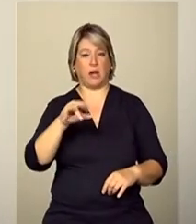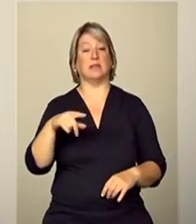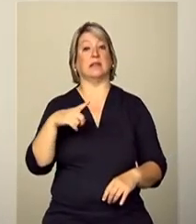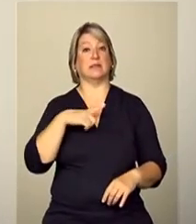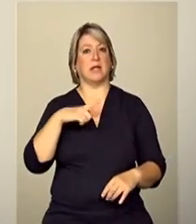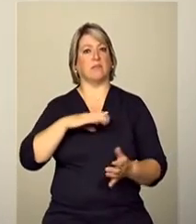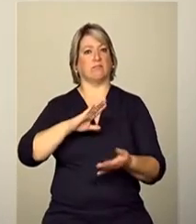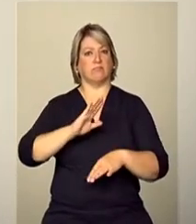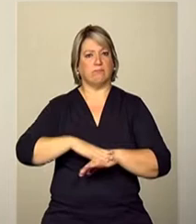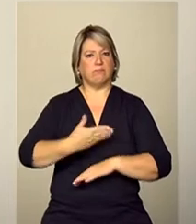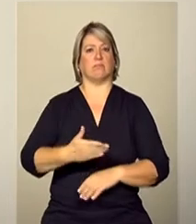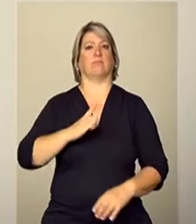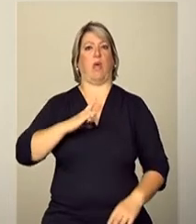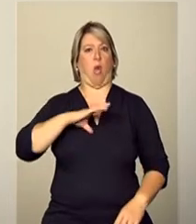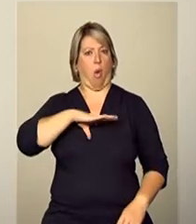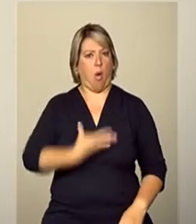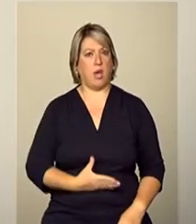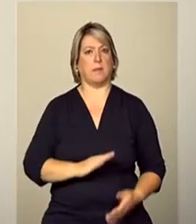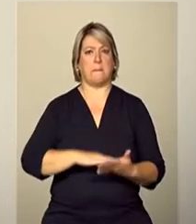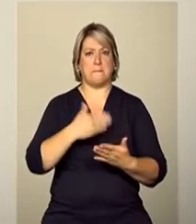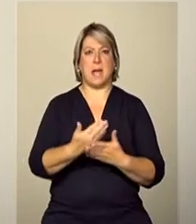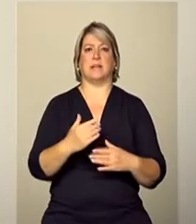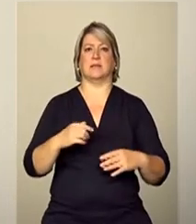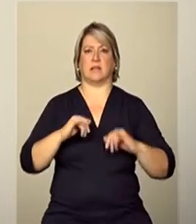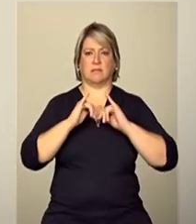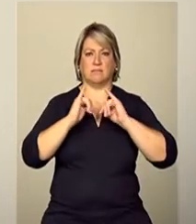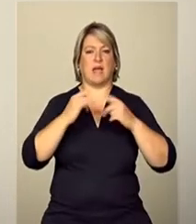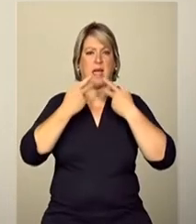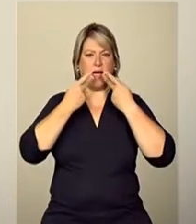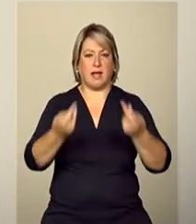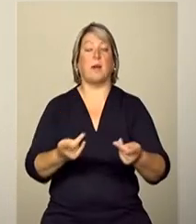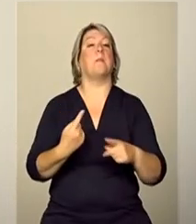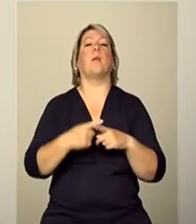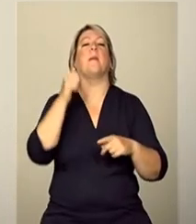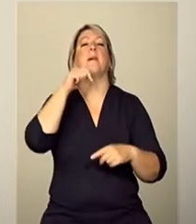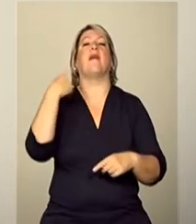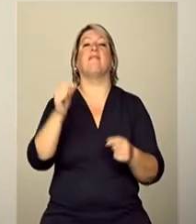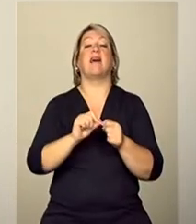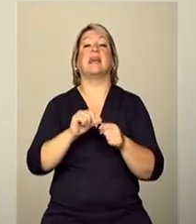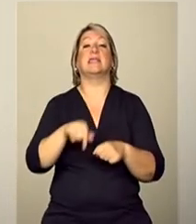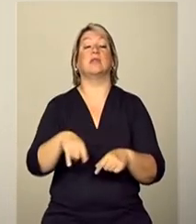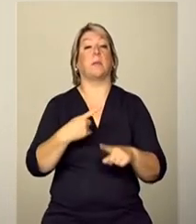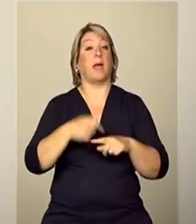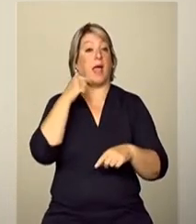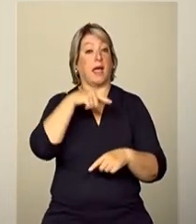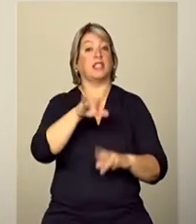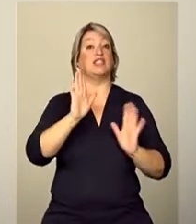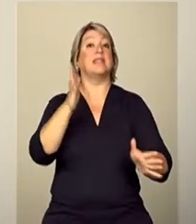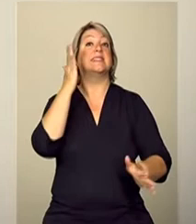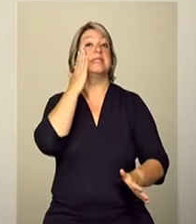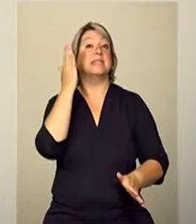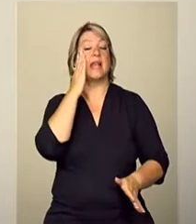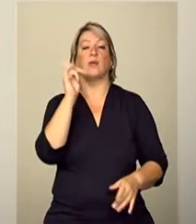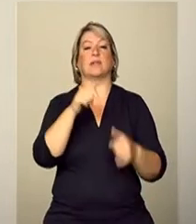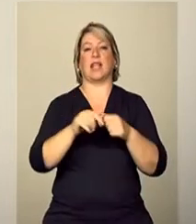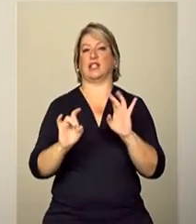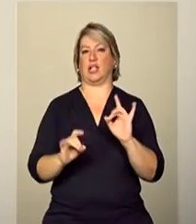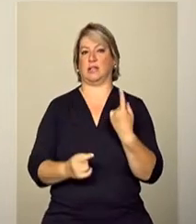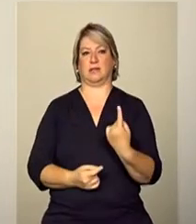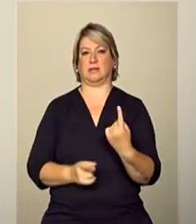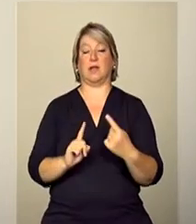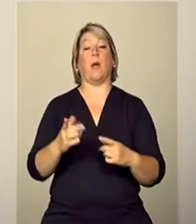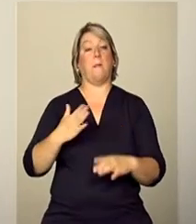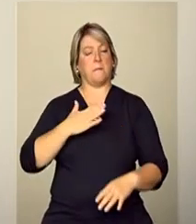vez mais coragem de denunciar E por que as mulheres estão fazendo isso porque ela já sabem que não estão sozinhos